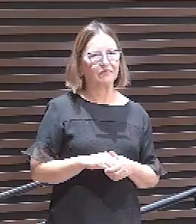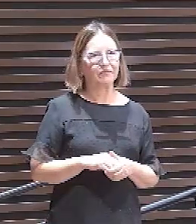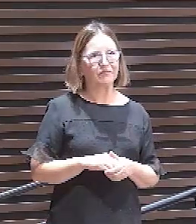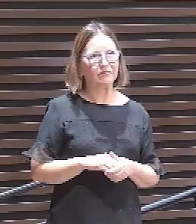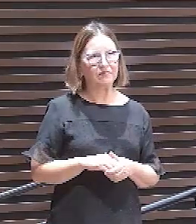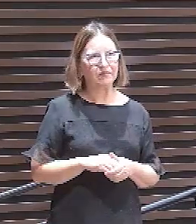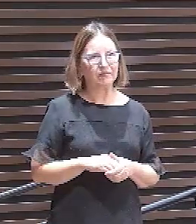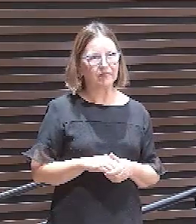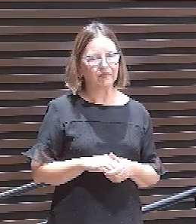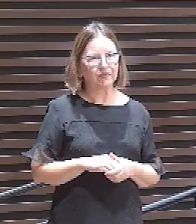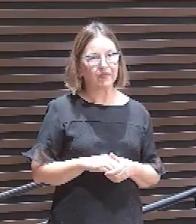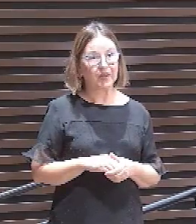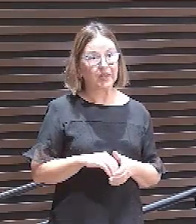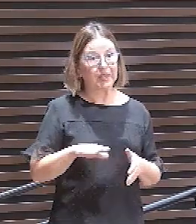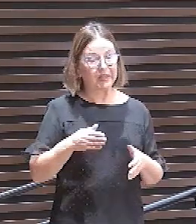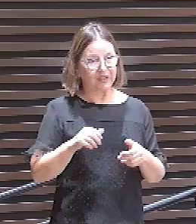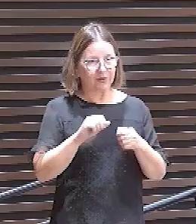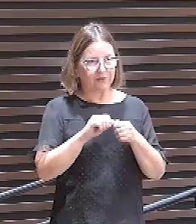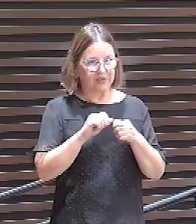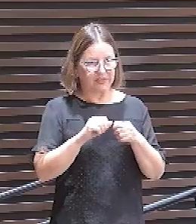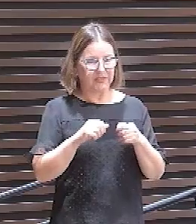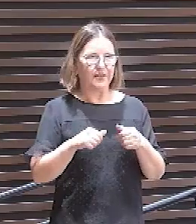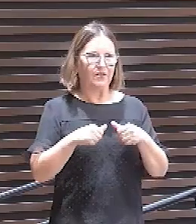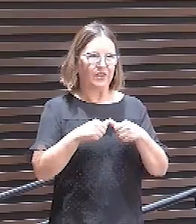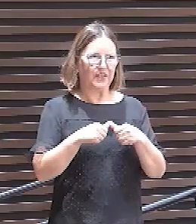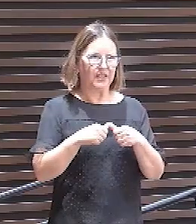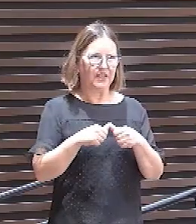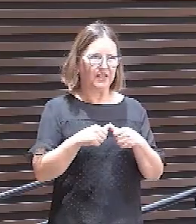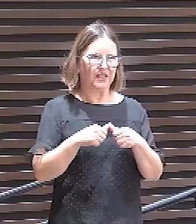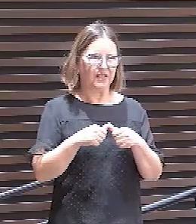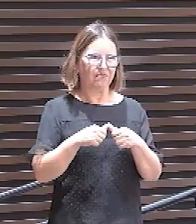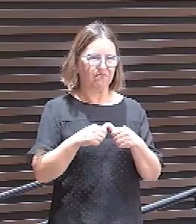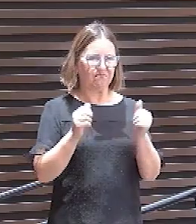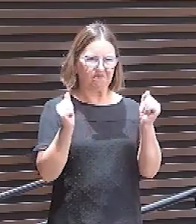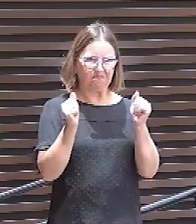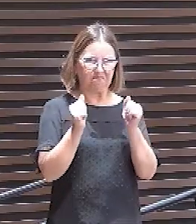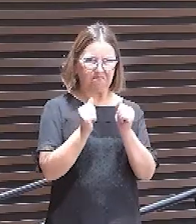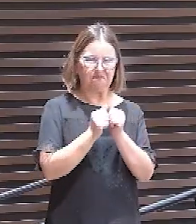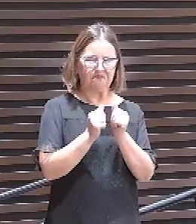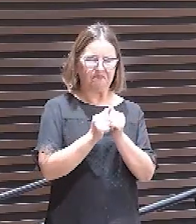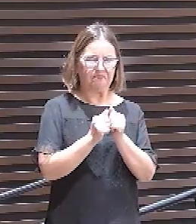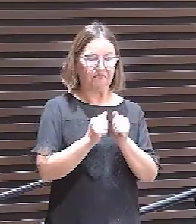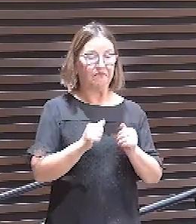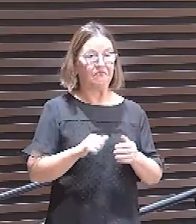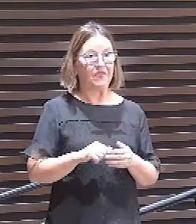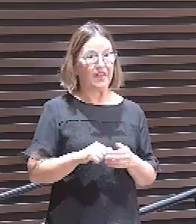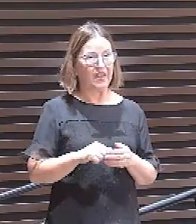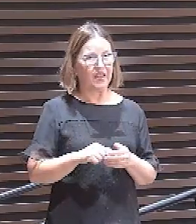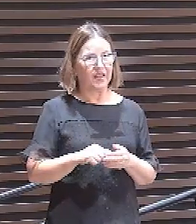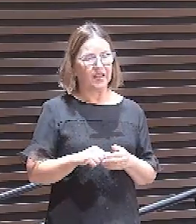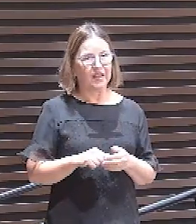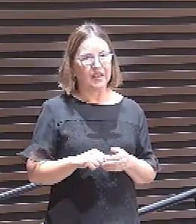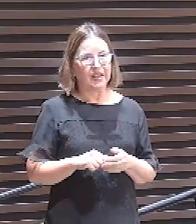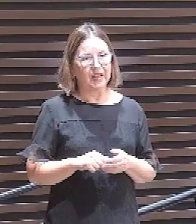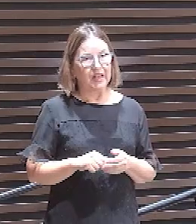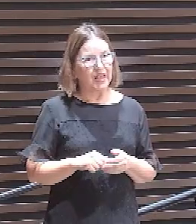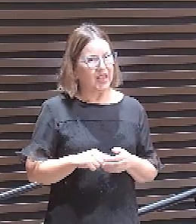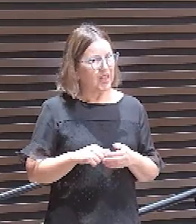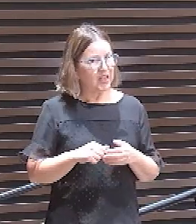Fazendo este cruzamento. Eu não vou entrar neste aspecto, mas eu sei